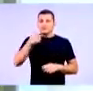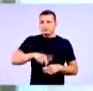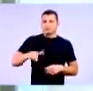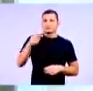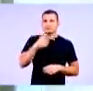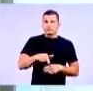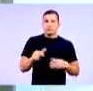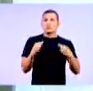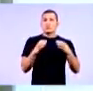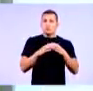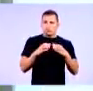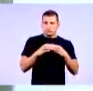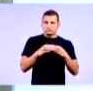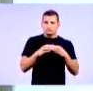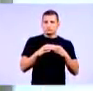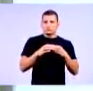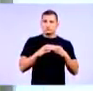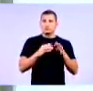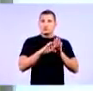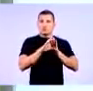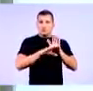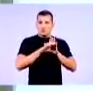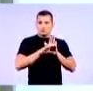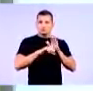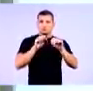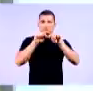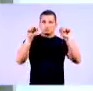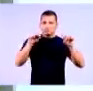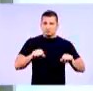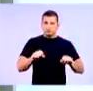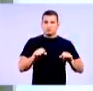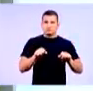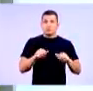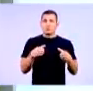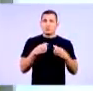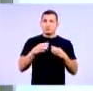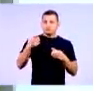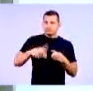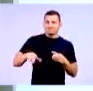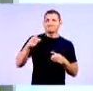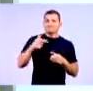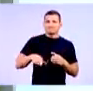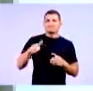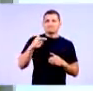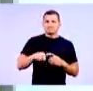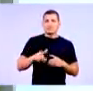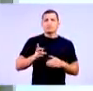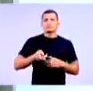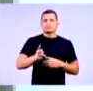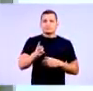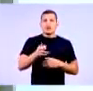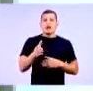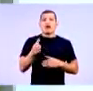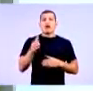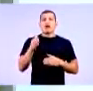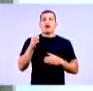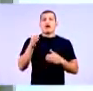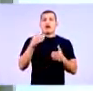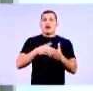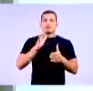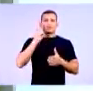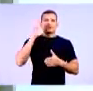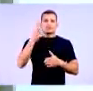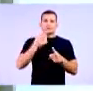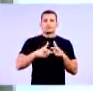eventos, voltando para o conceito de sistema, né, um conjunto de eventos que vão se repetir ciclicamente até que se resolva o problema, a fim de atender